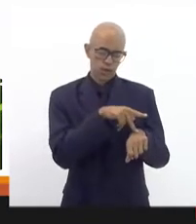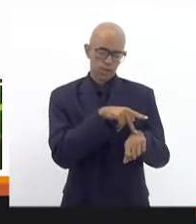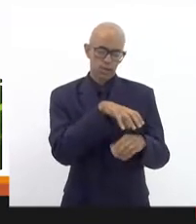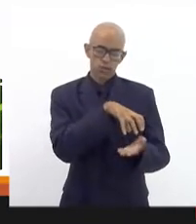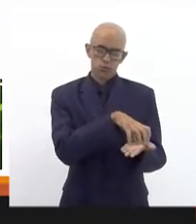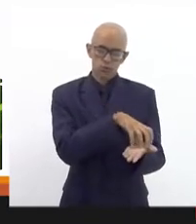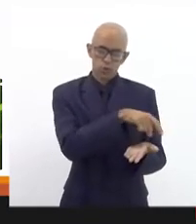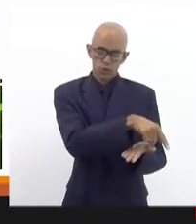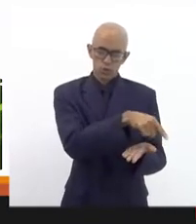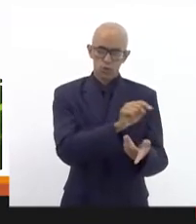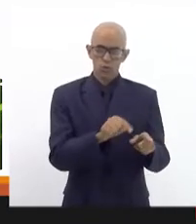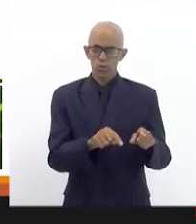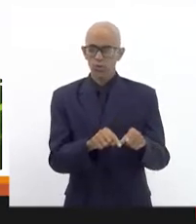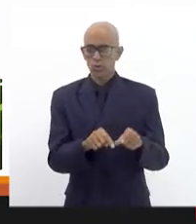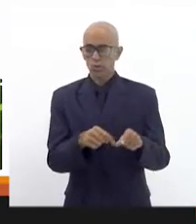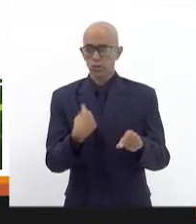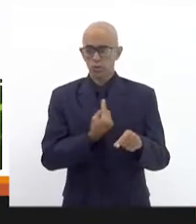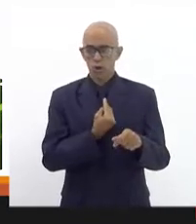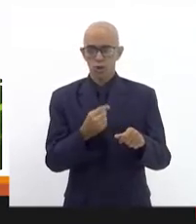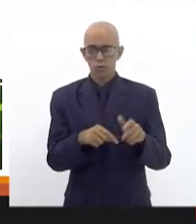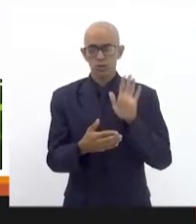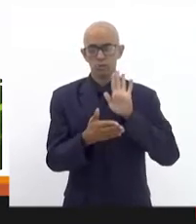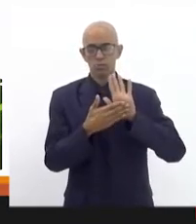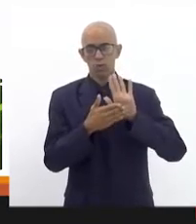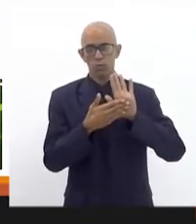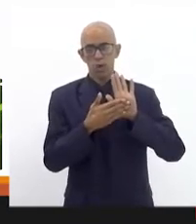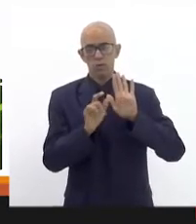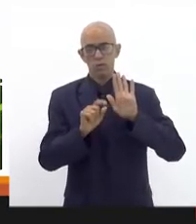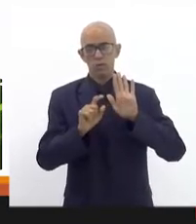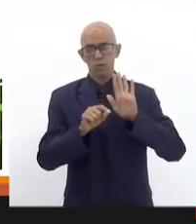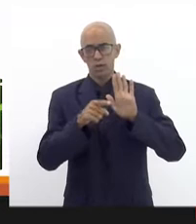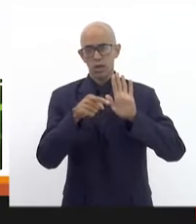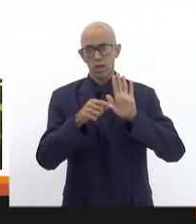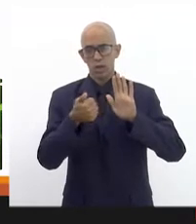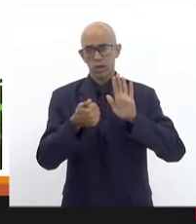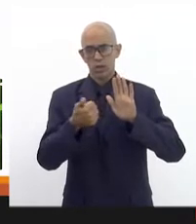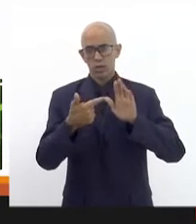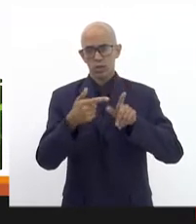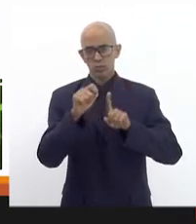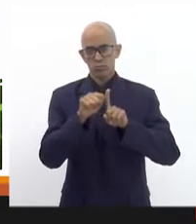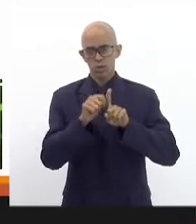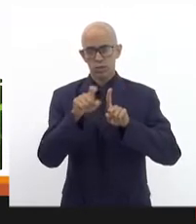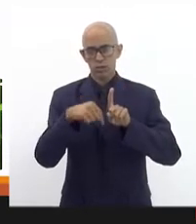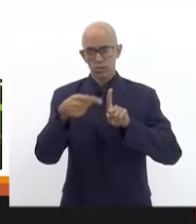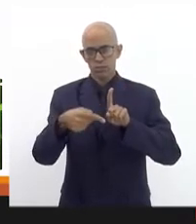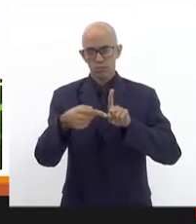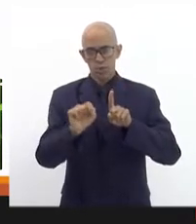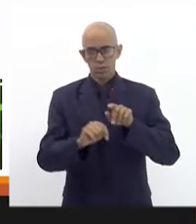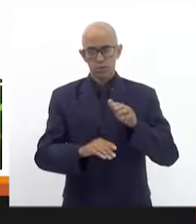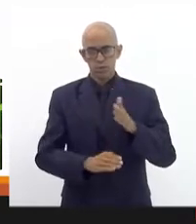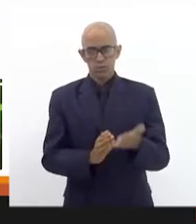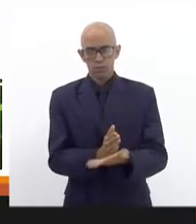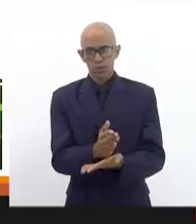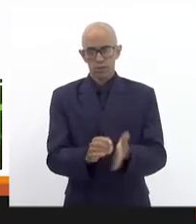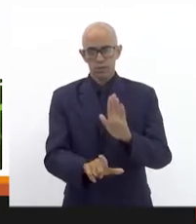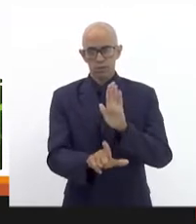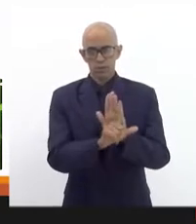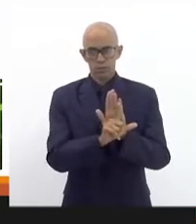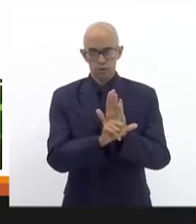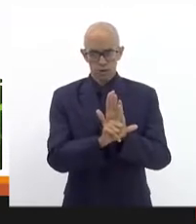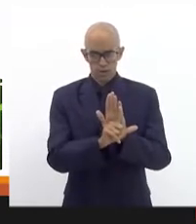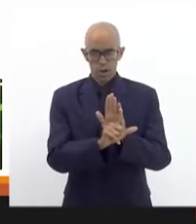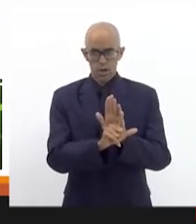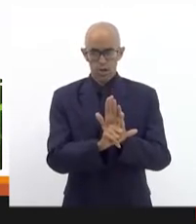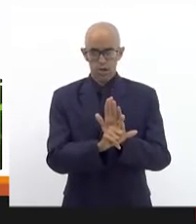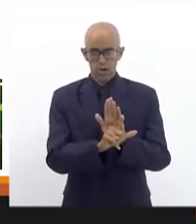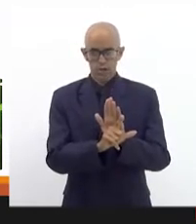né? E o que nós estamos propondo é que a partir de 12 meses, no máximo em 12 meses, a partir da sanção dessa